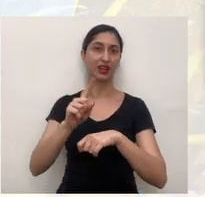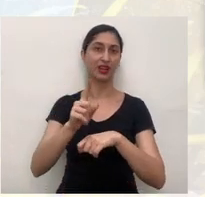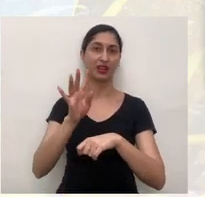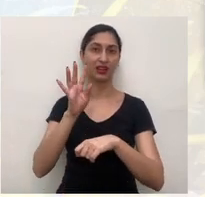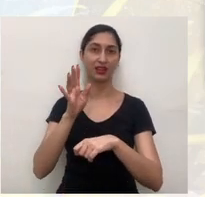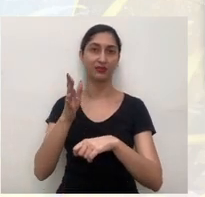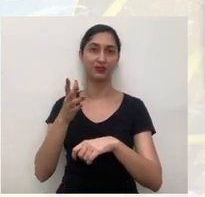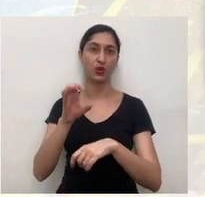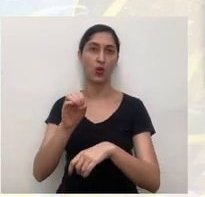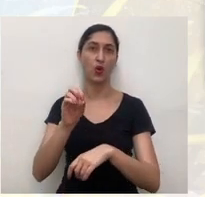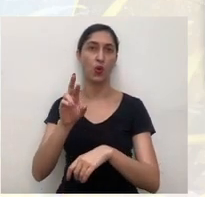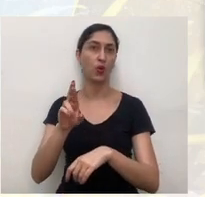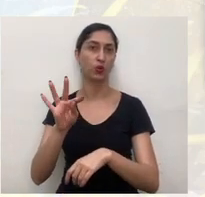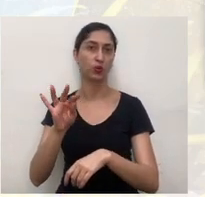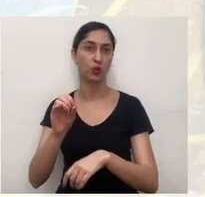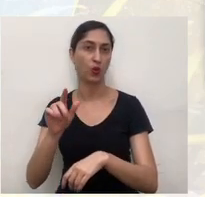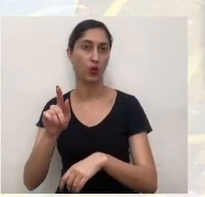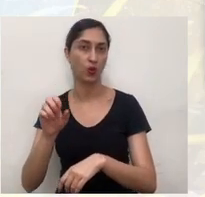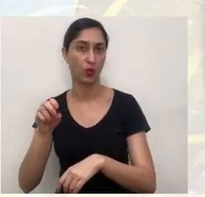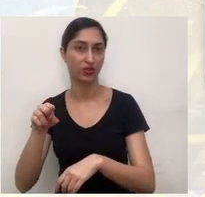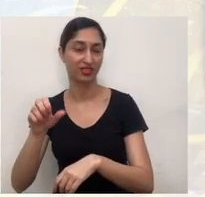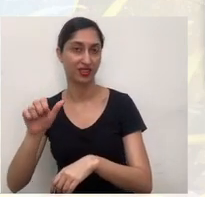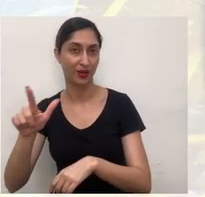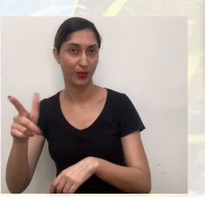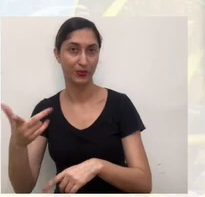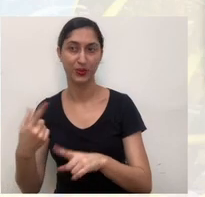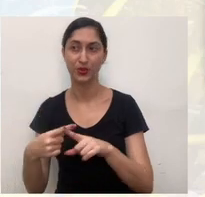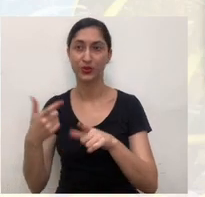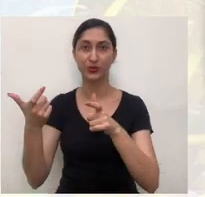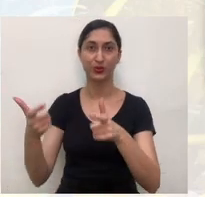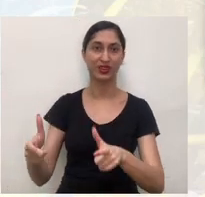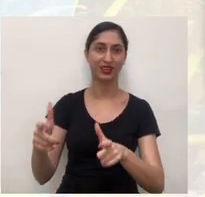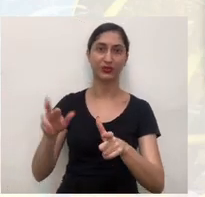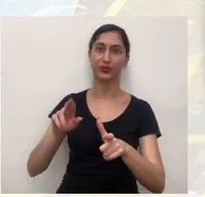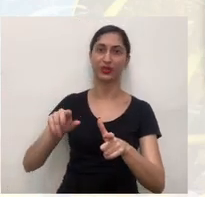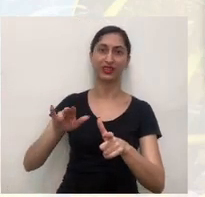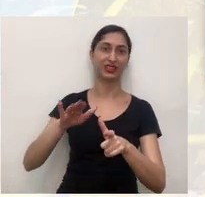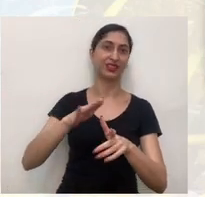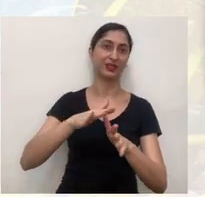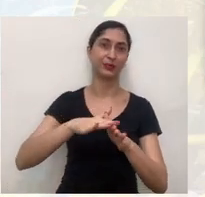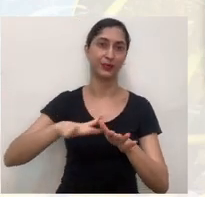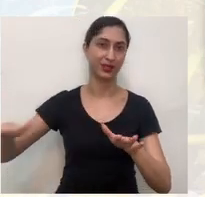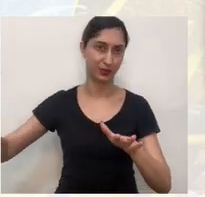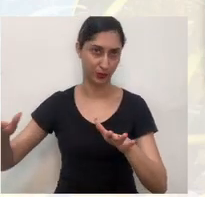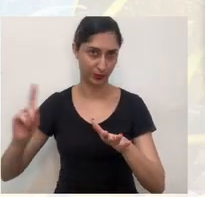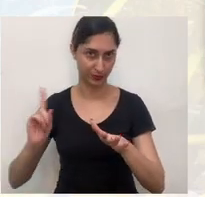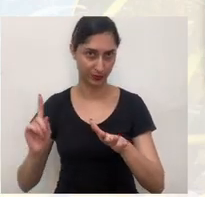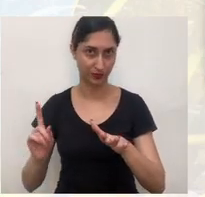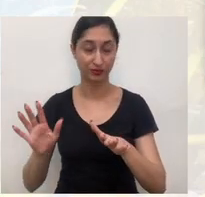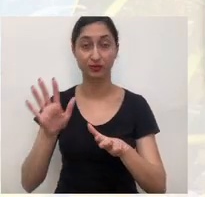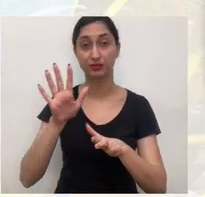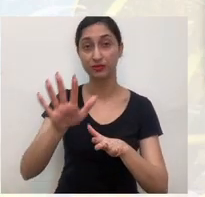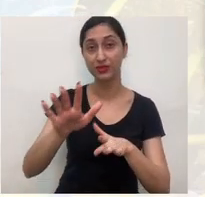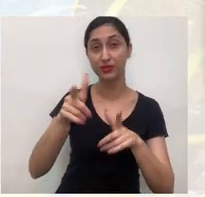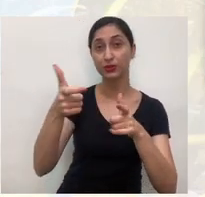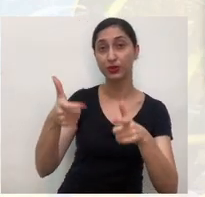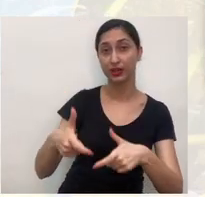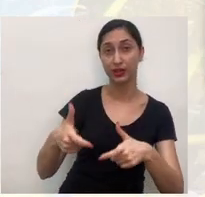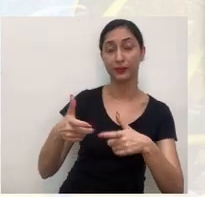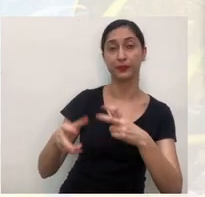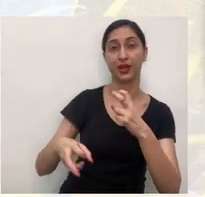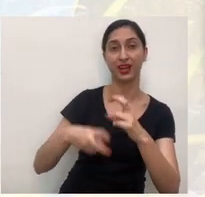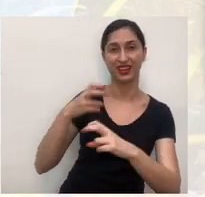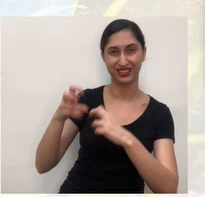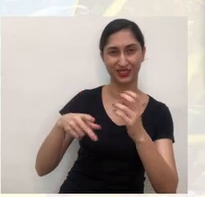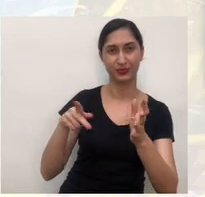solução ortogonal, porque o terreno não é plano. Mas já no parquinho infantil lá